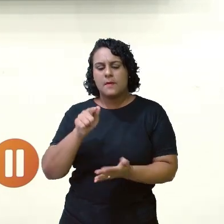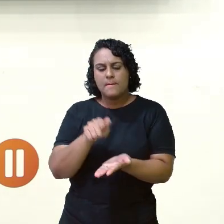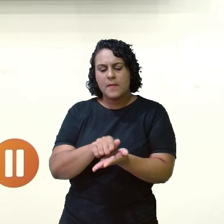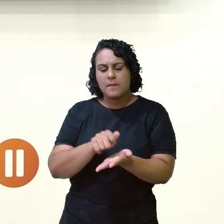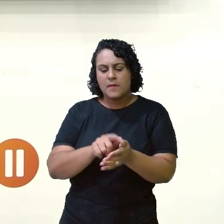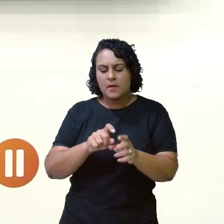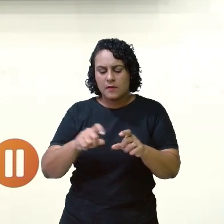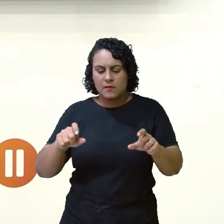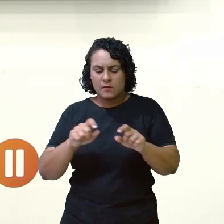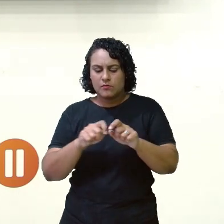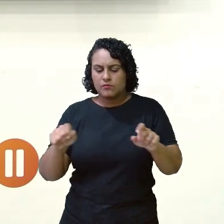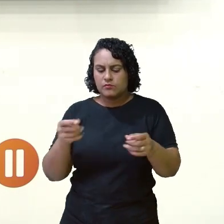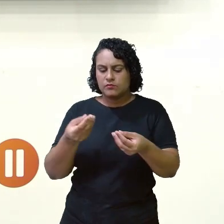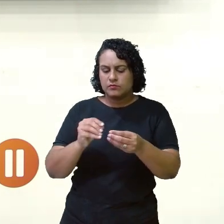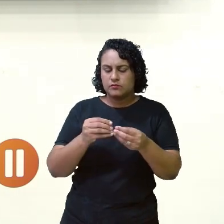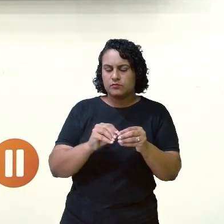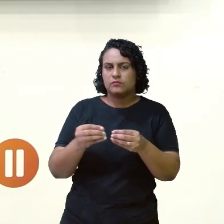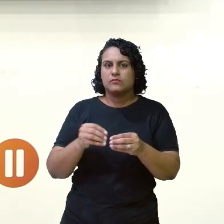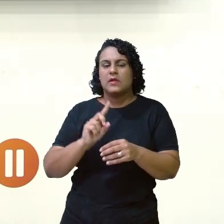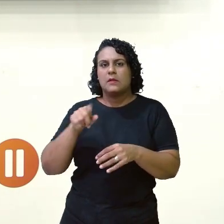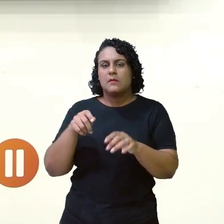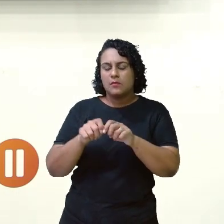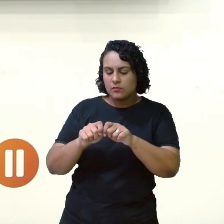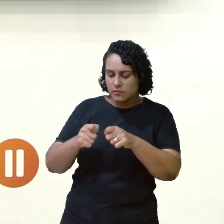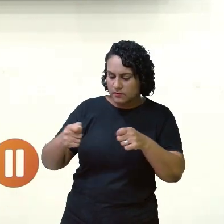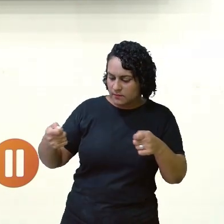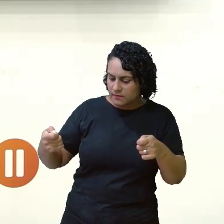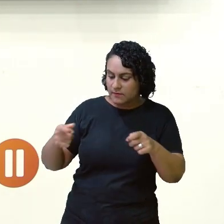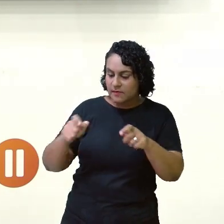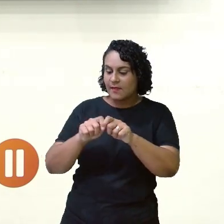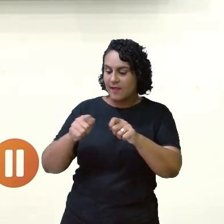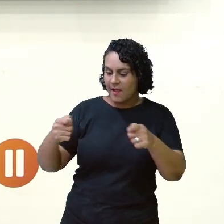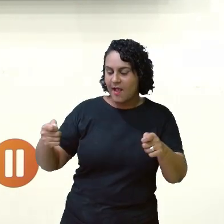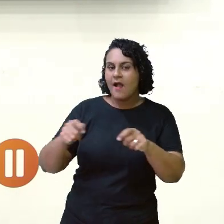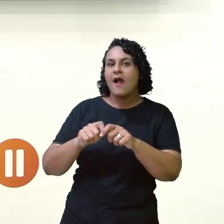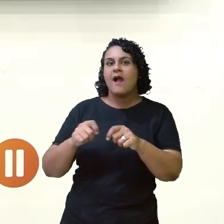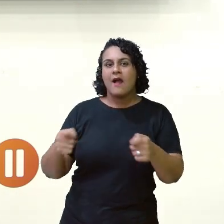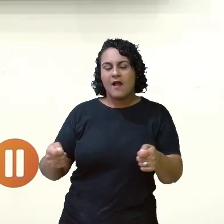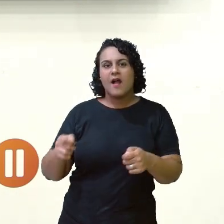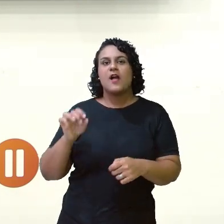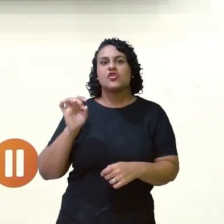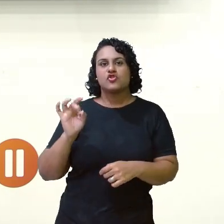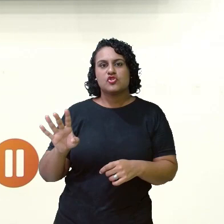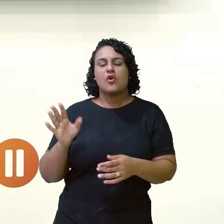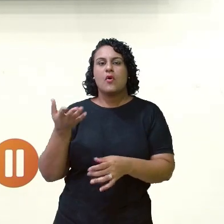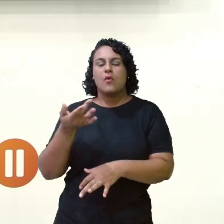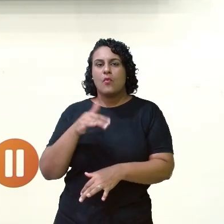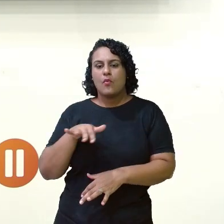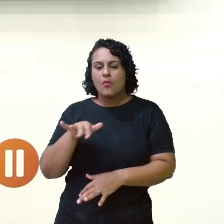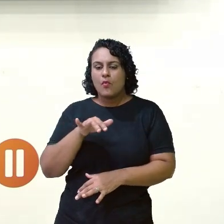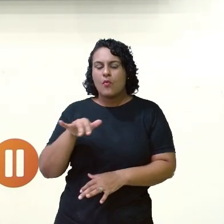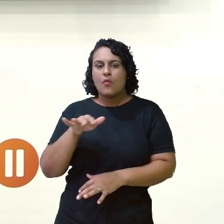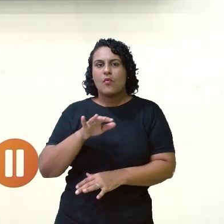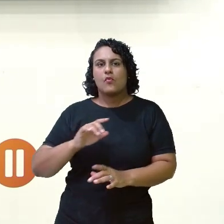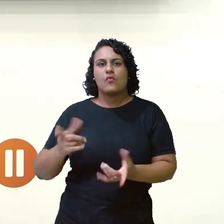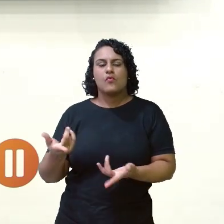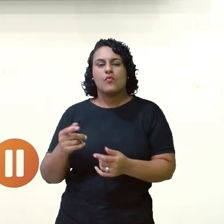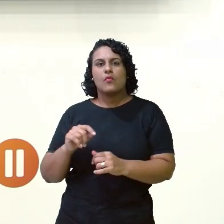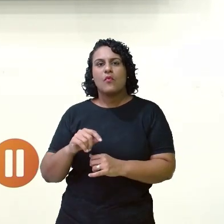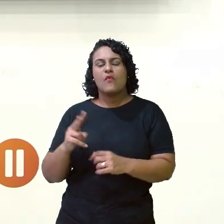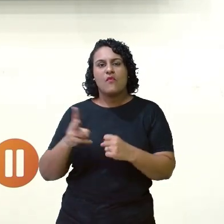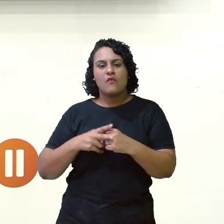papéis e vão retirando e vão lendo aquela frase onde deixa só o espaço do verbo. É uma forma de você